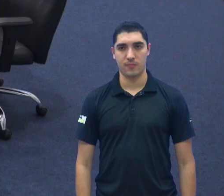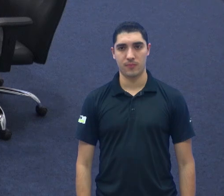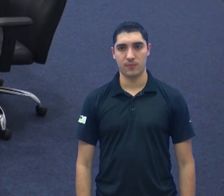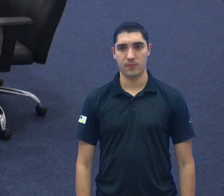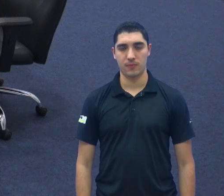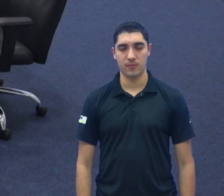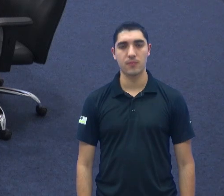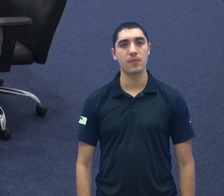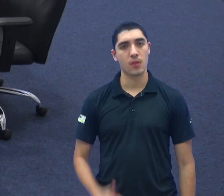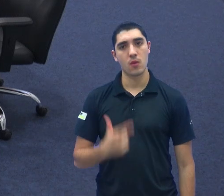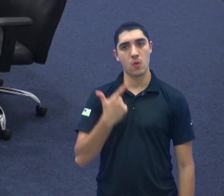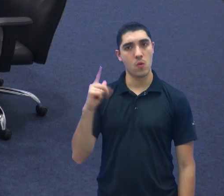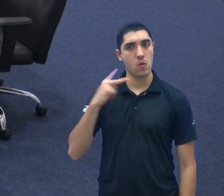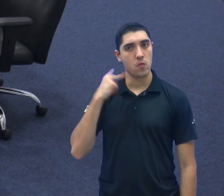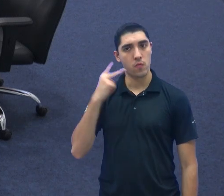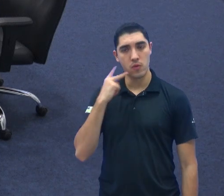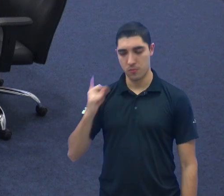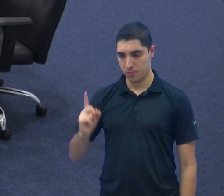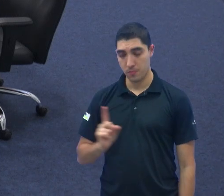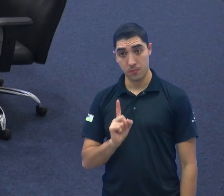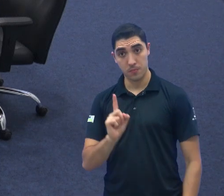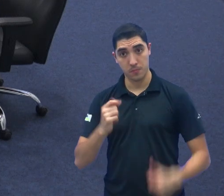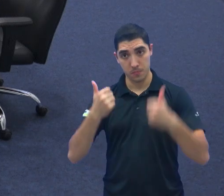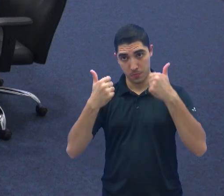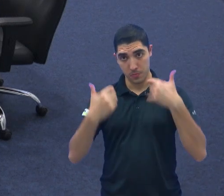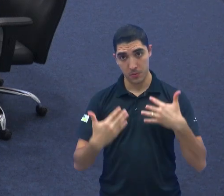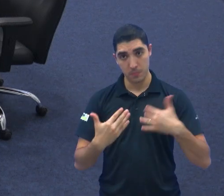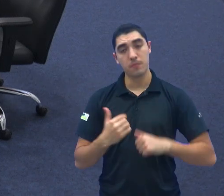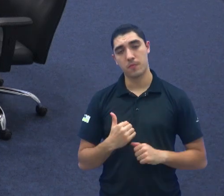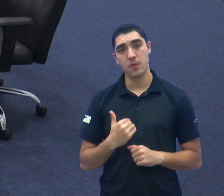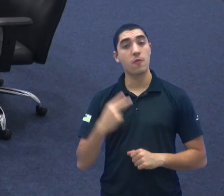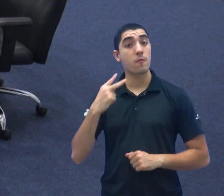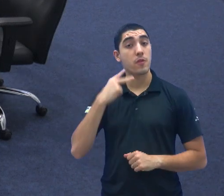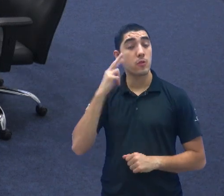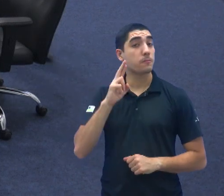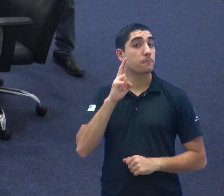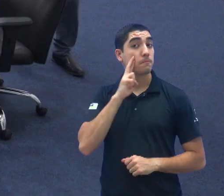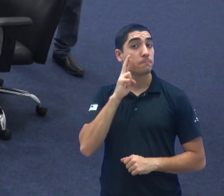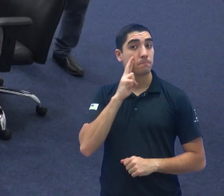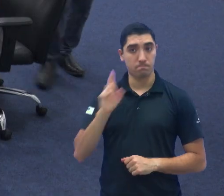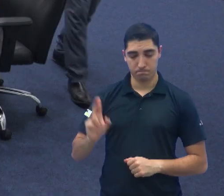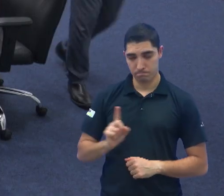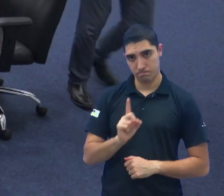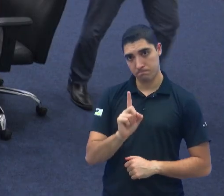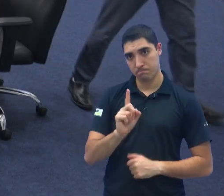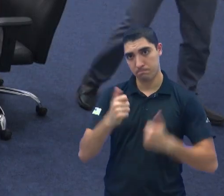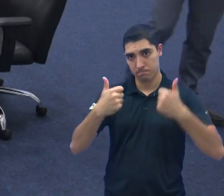Próximo vereador inscrito para falar do Pinga Fogo, o vereador Renato Santiago.